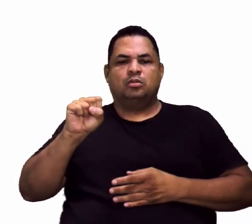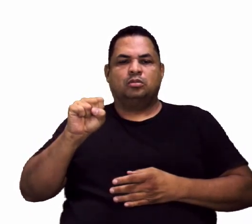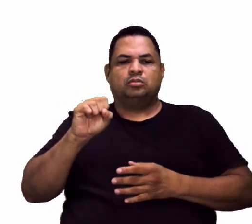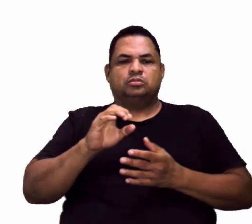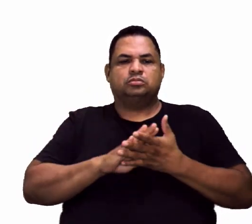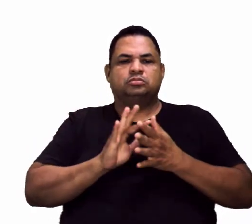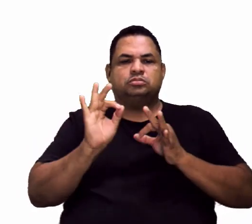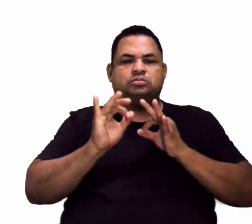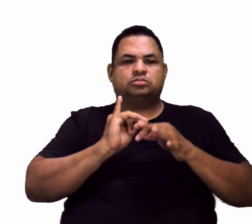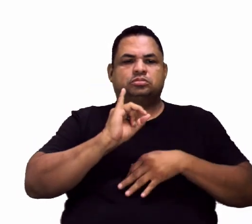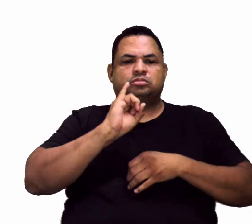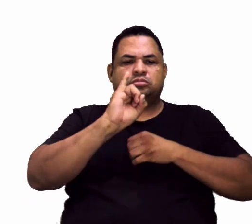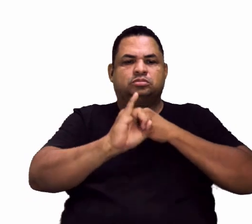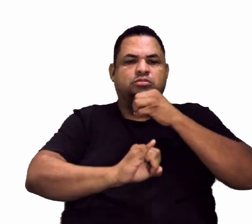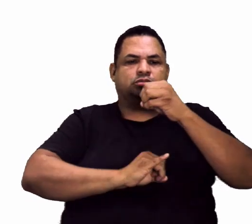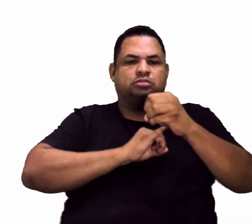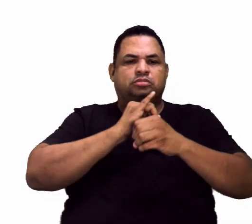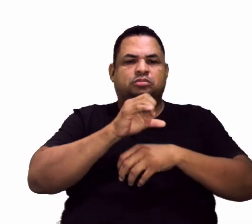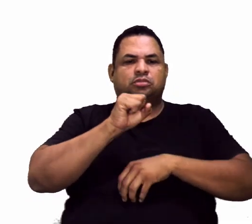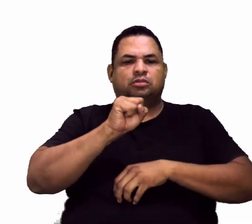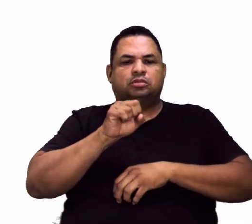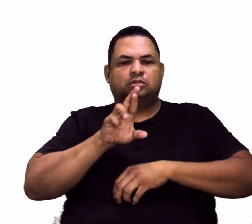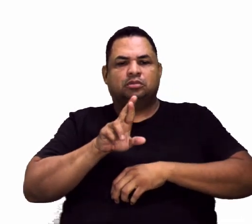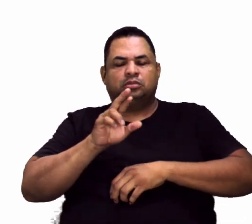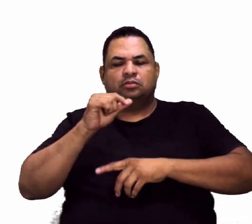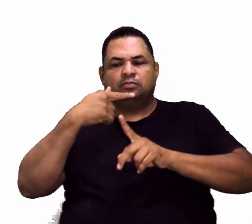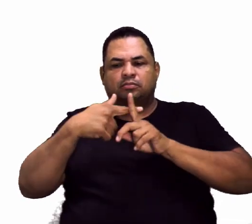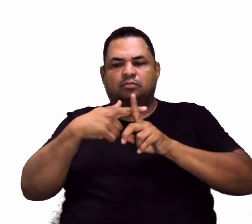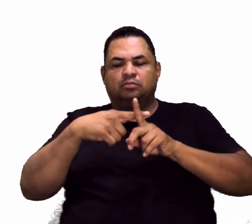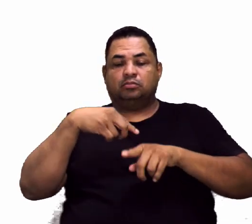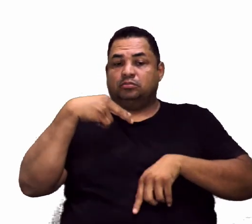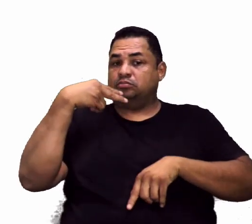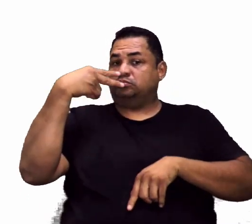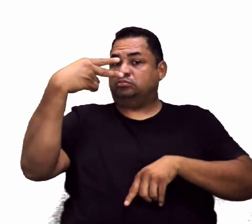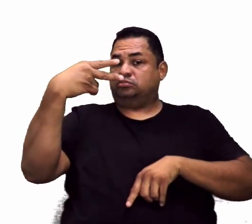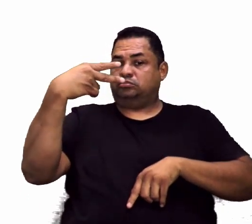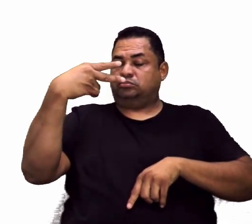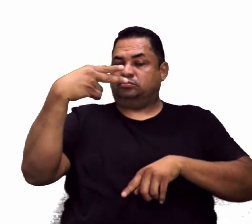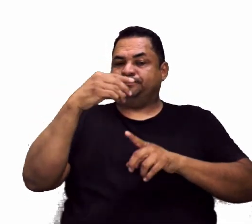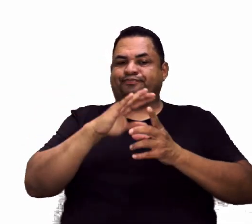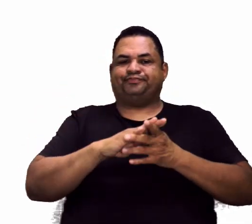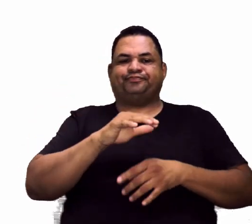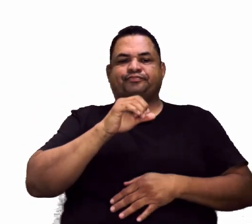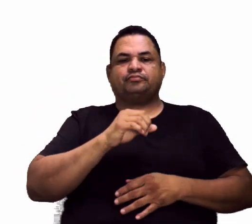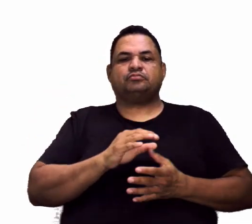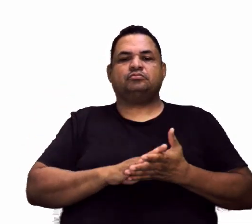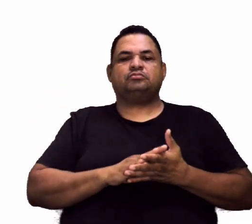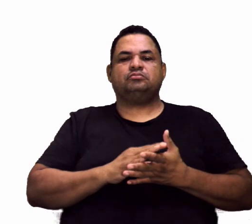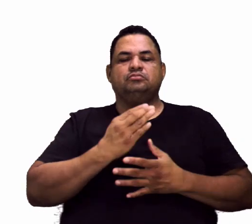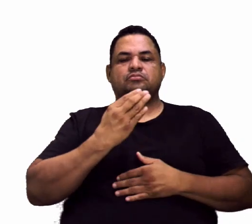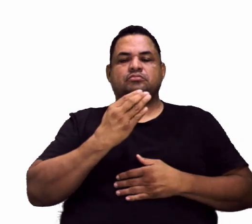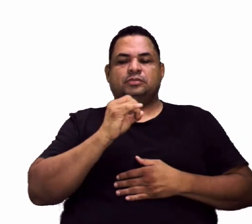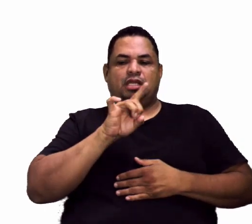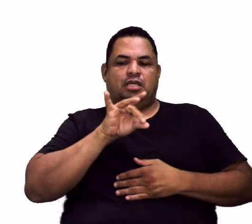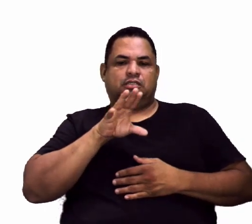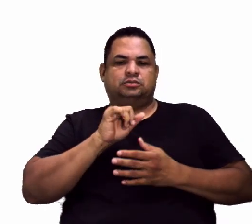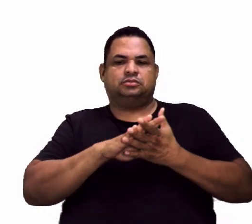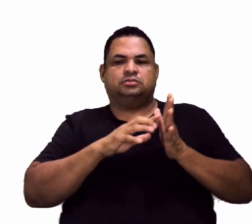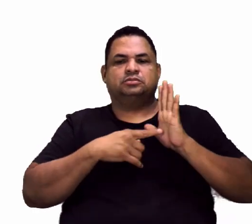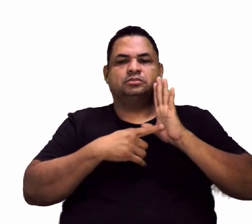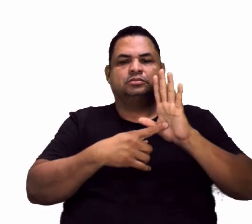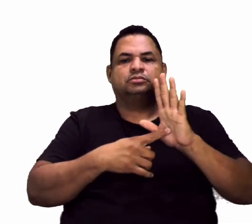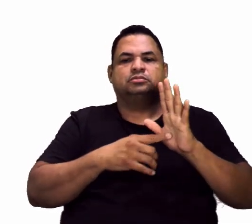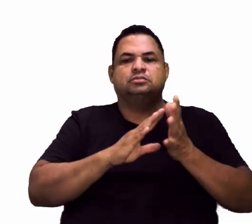que na forma de íons Sr mais 2, quer dizer, na forma de cátion, ele